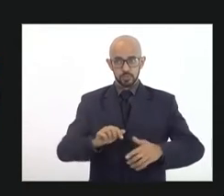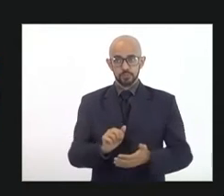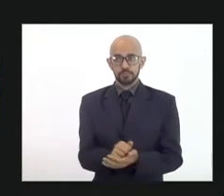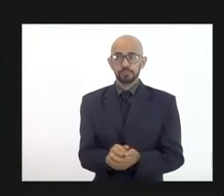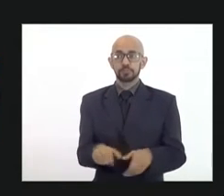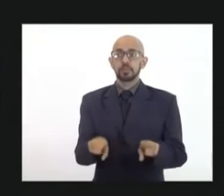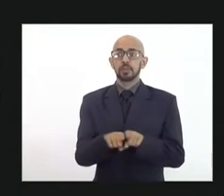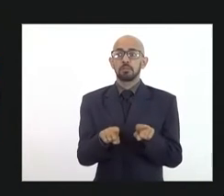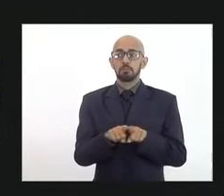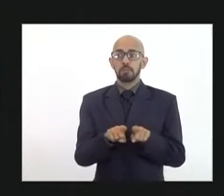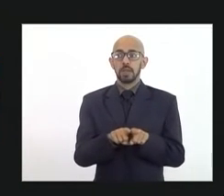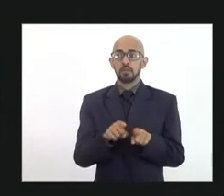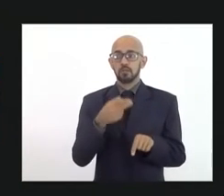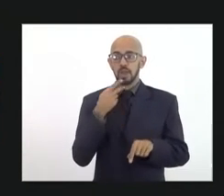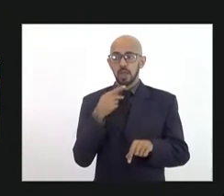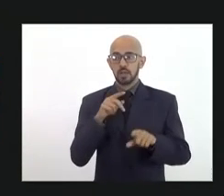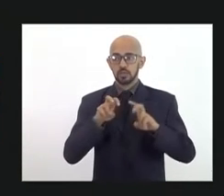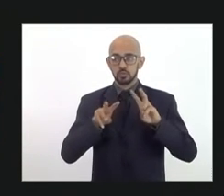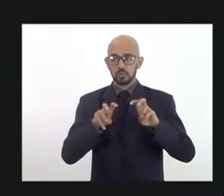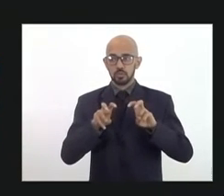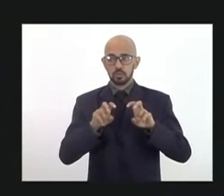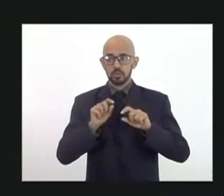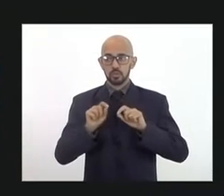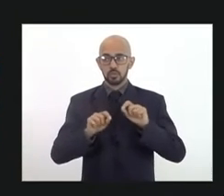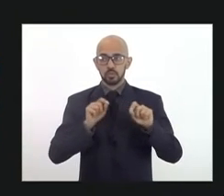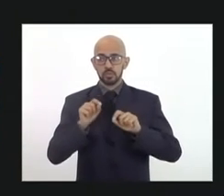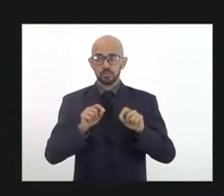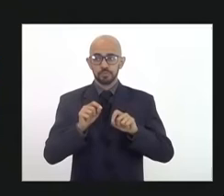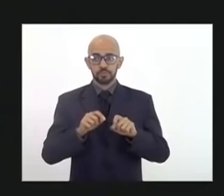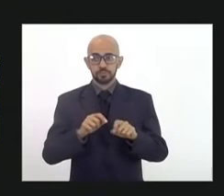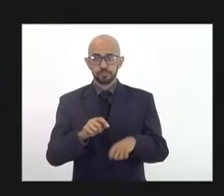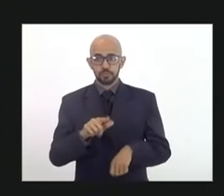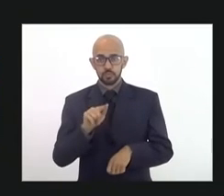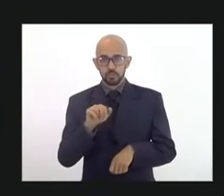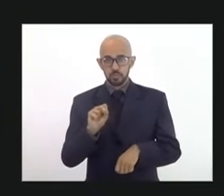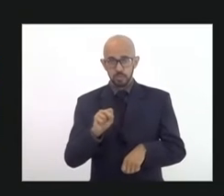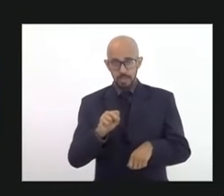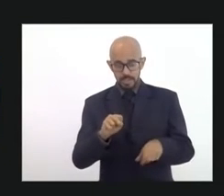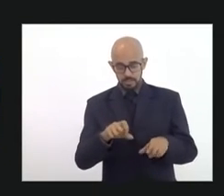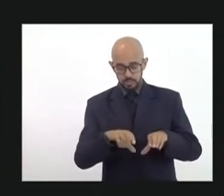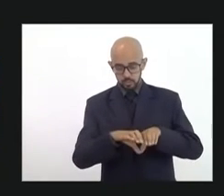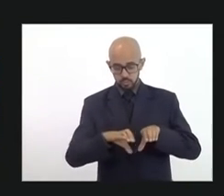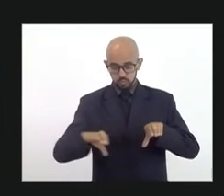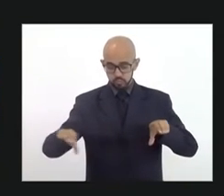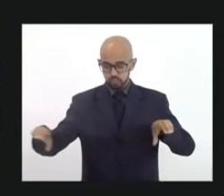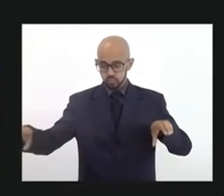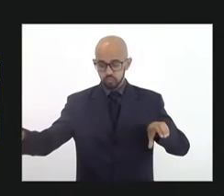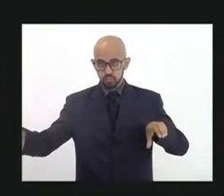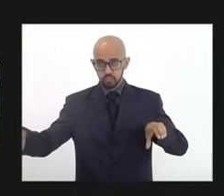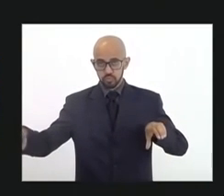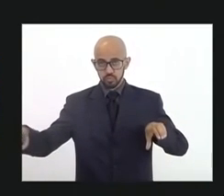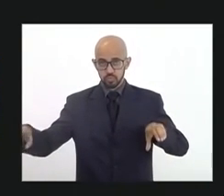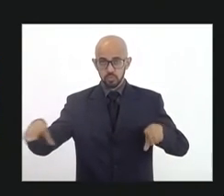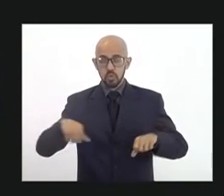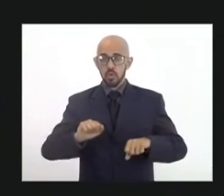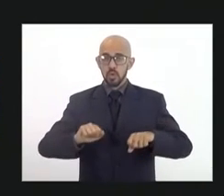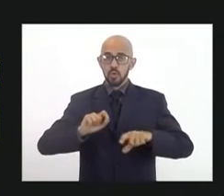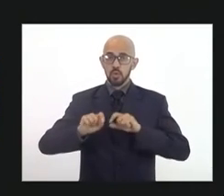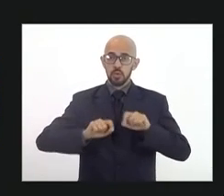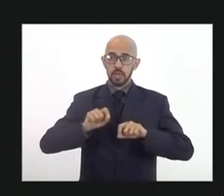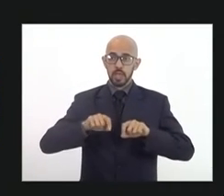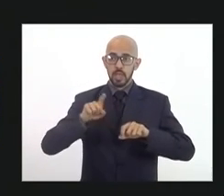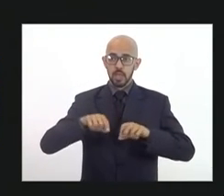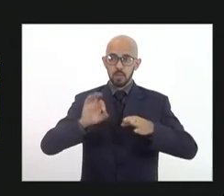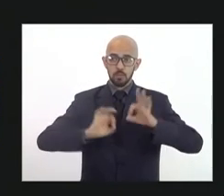Queria fazer um destaque também em relação ao gasoduto Rota B para Ternium, que, como você falou, Wagner, mais um projeto